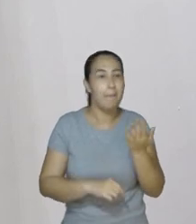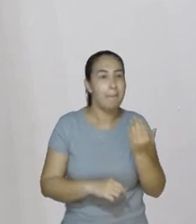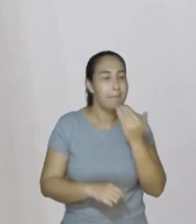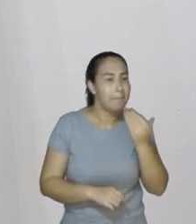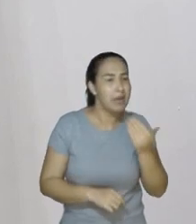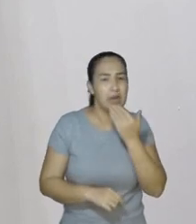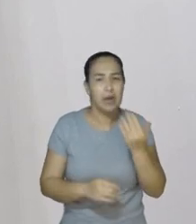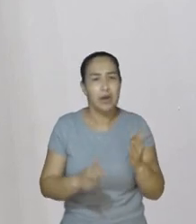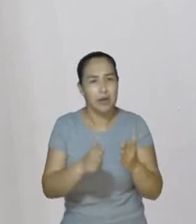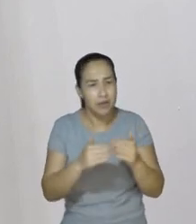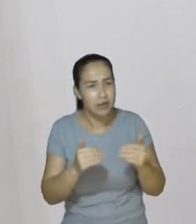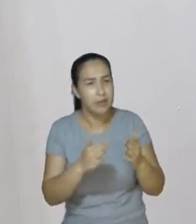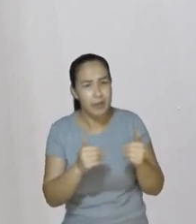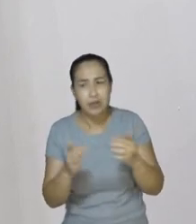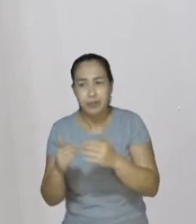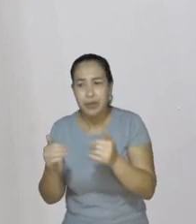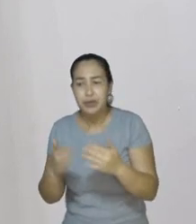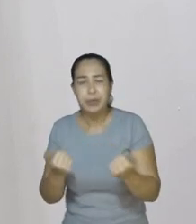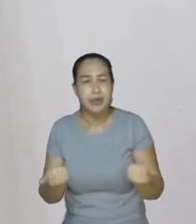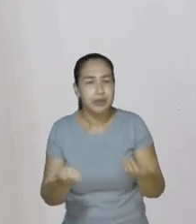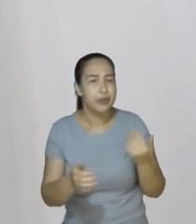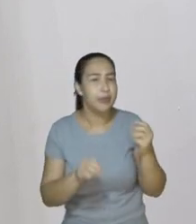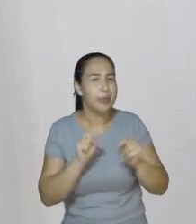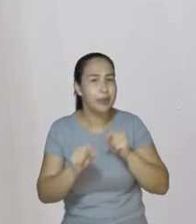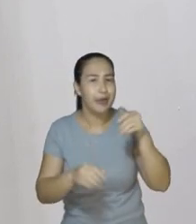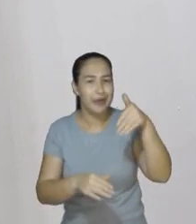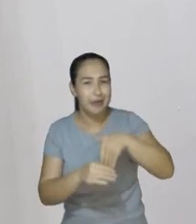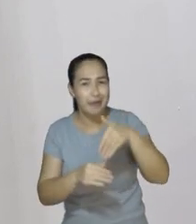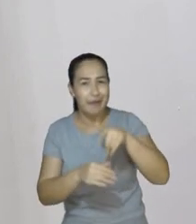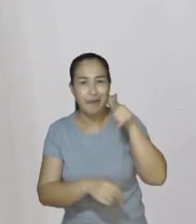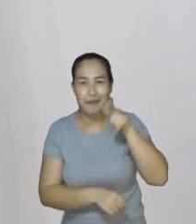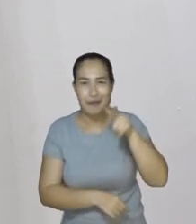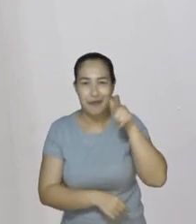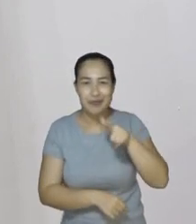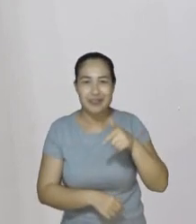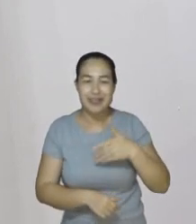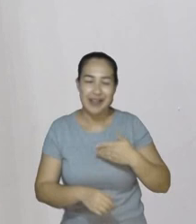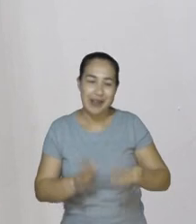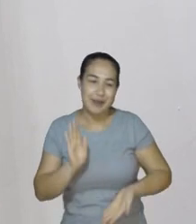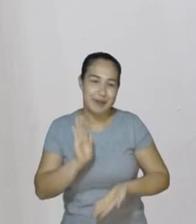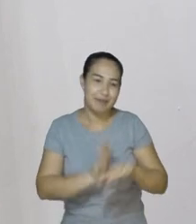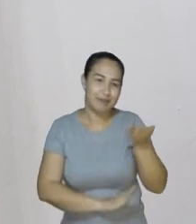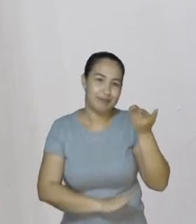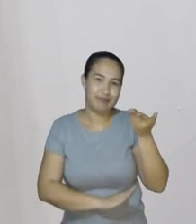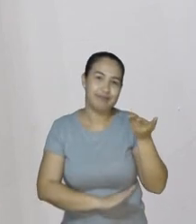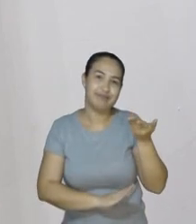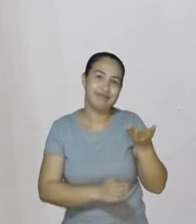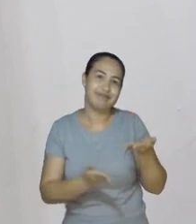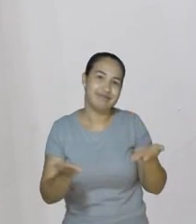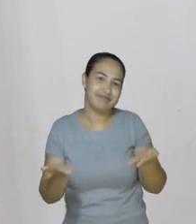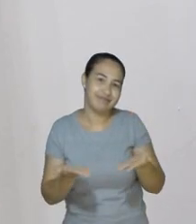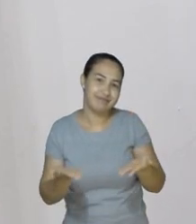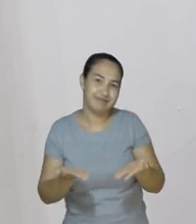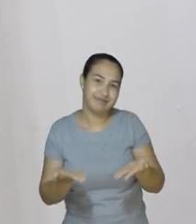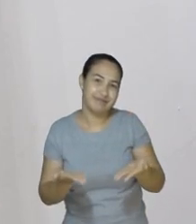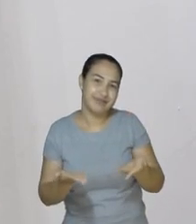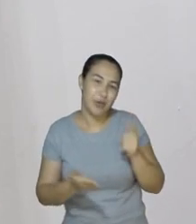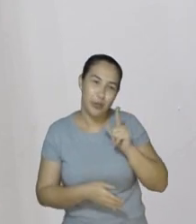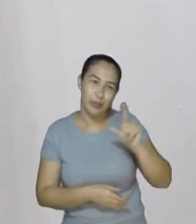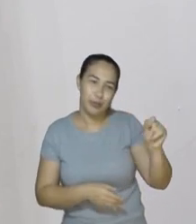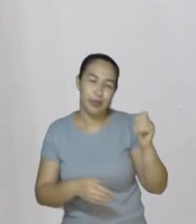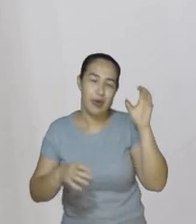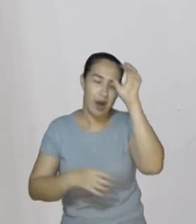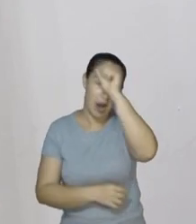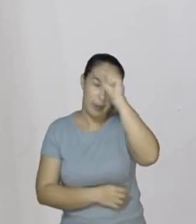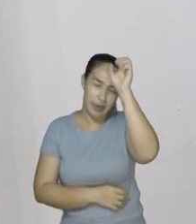Catarina ganhasse, porque pelo menos eu saio daqui desse meu momento aqui nessa casa, muito que eu aprendi